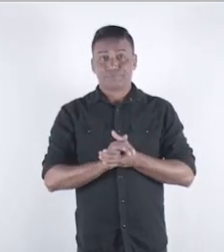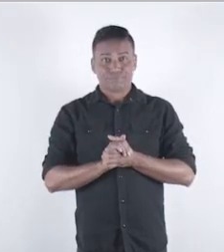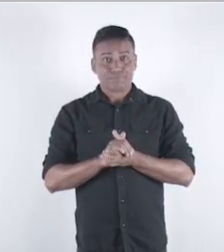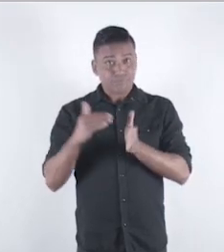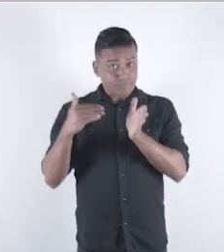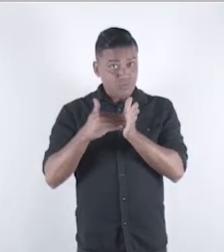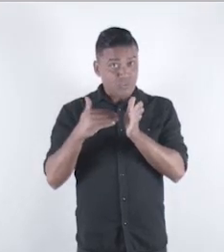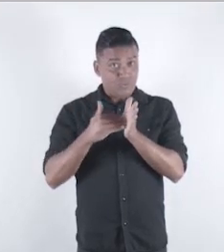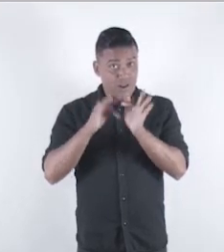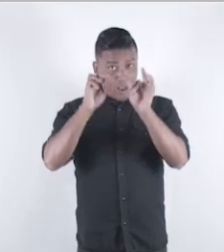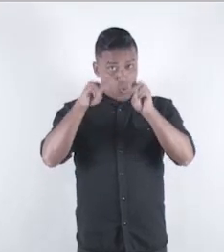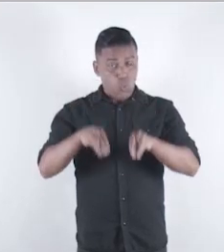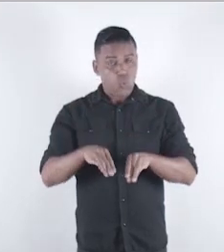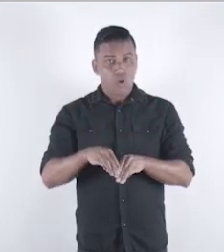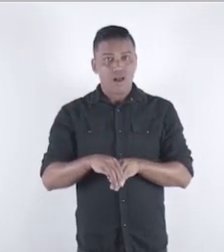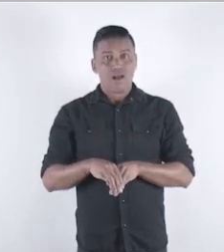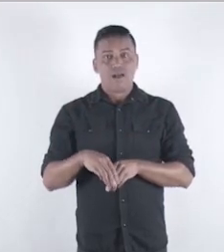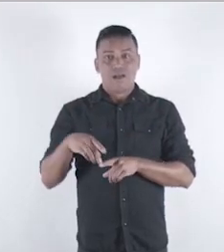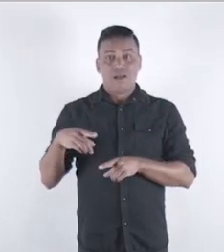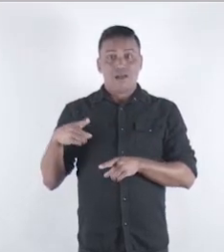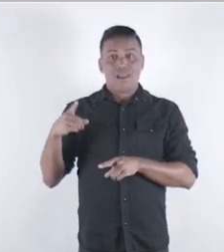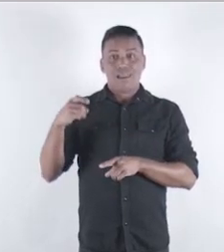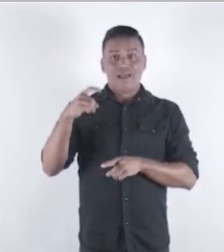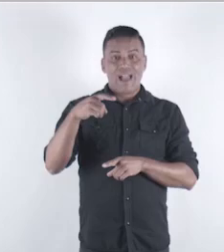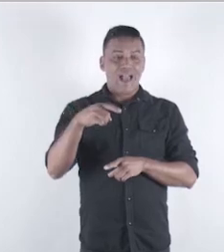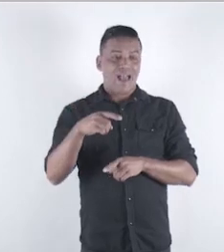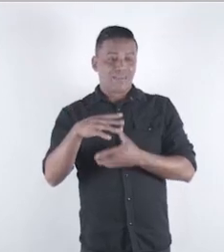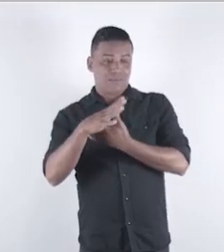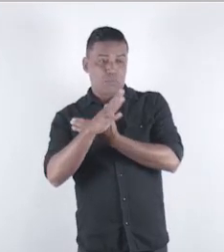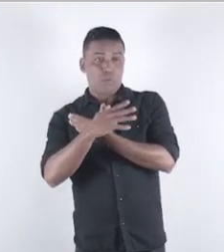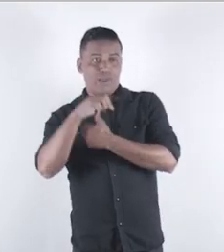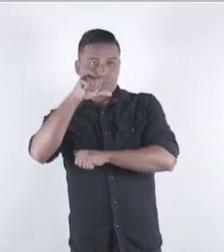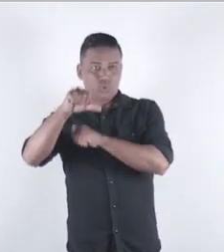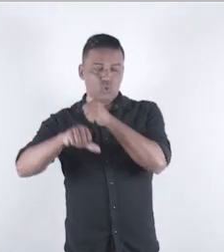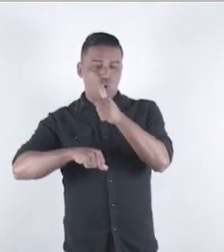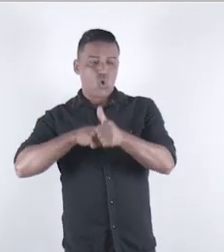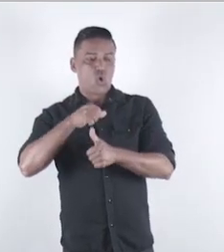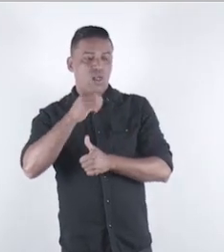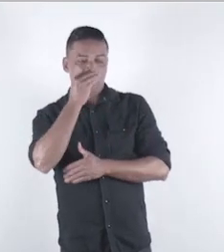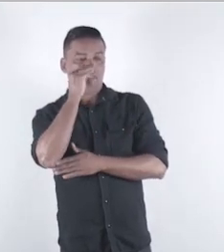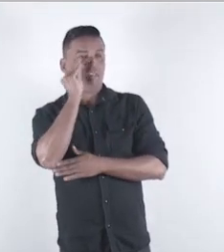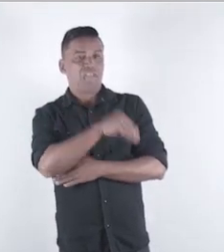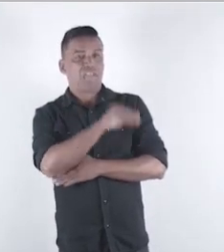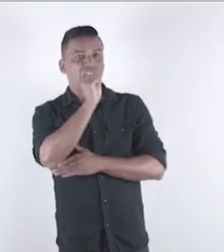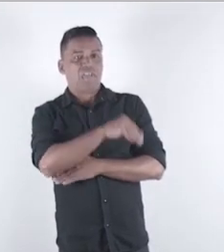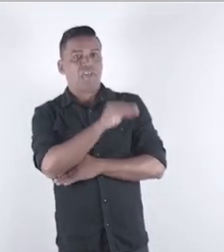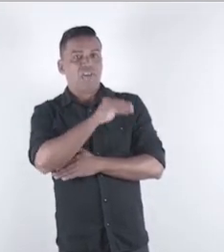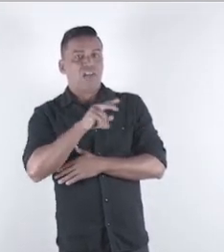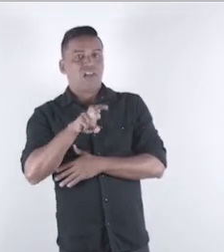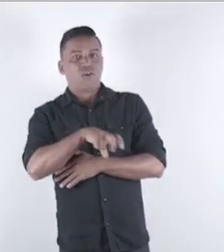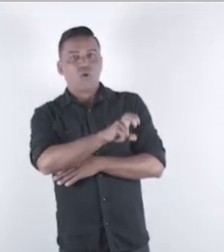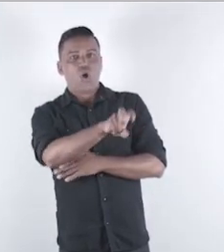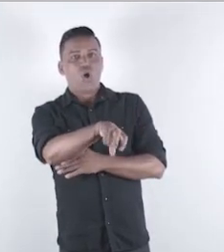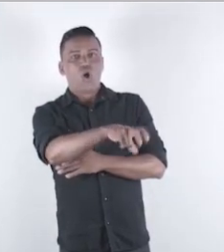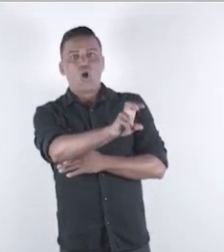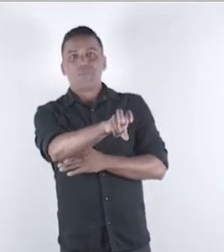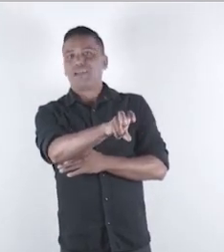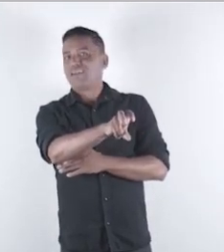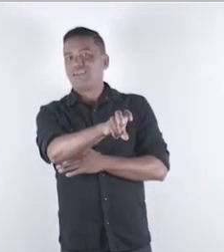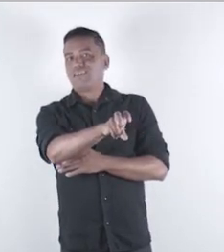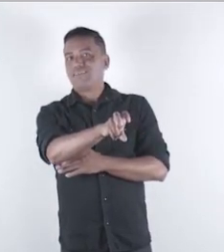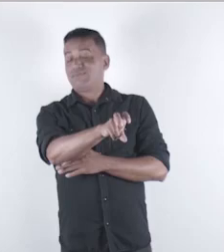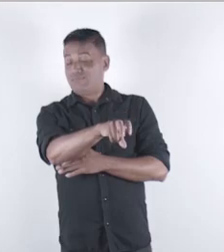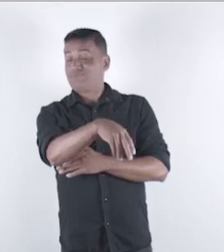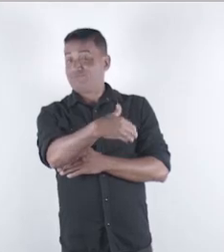lagarta desprezar, da lagarta dar um fora naquela cobra que botou ela numa situação de perigo, mas que tinha lá os motivos dela